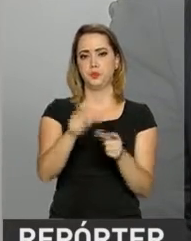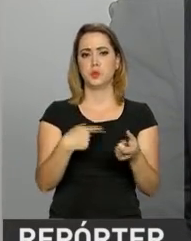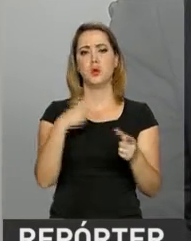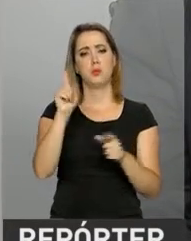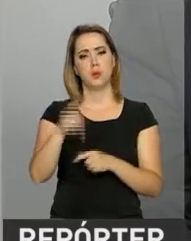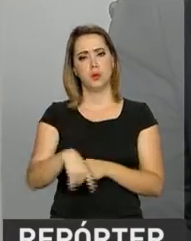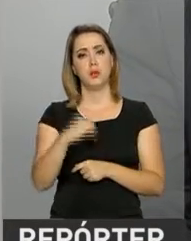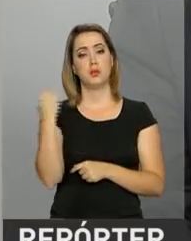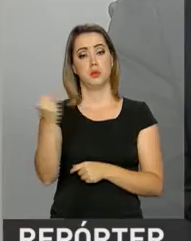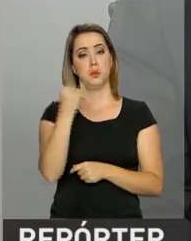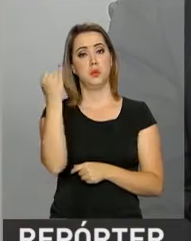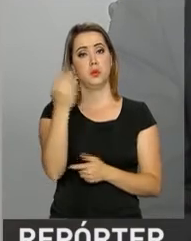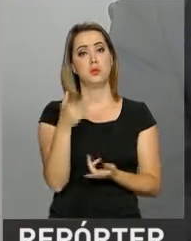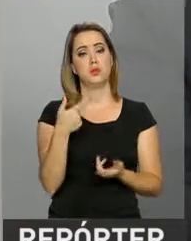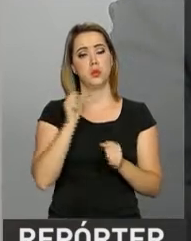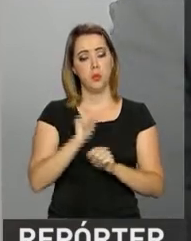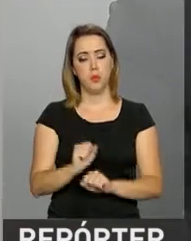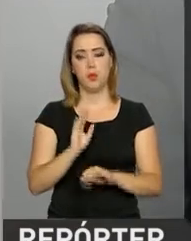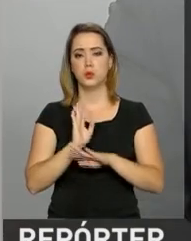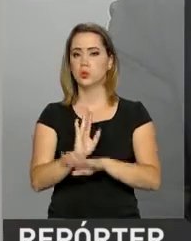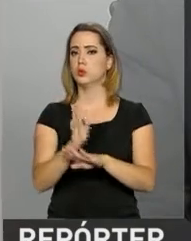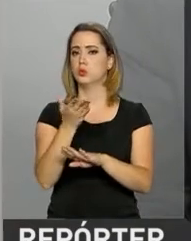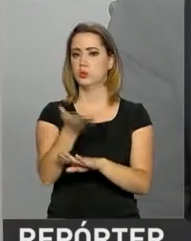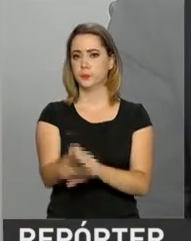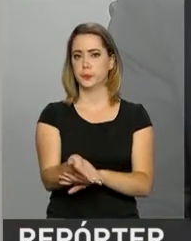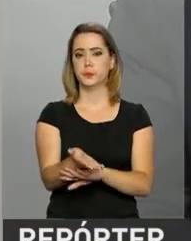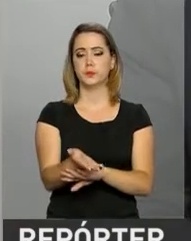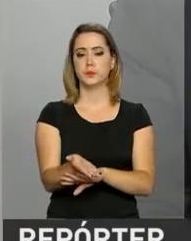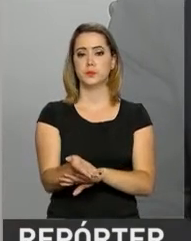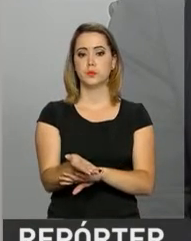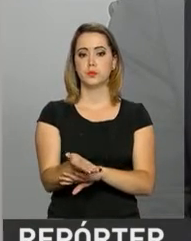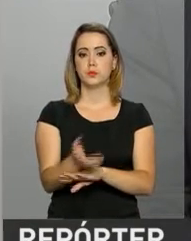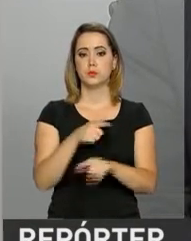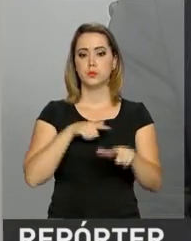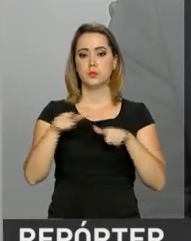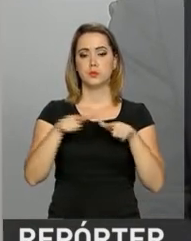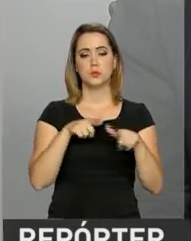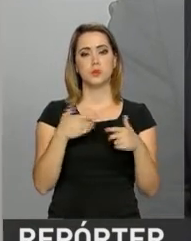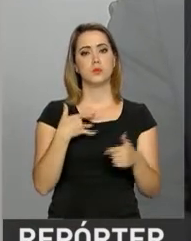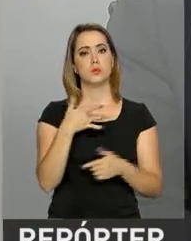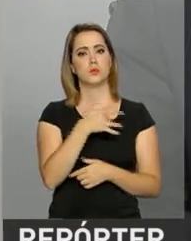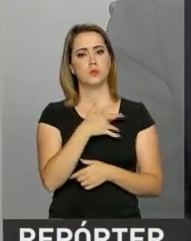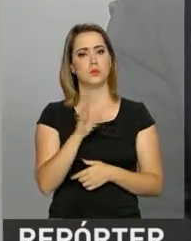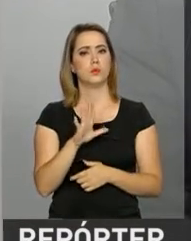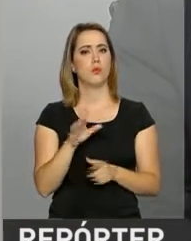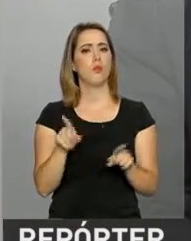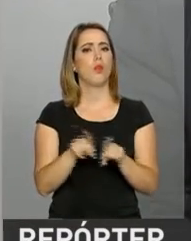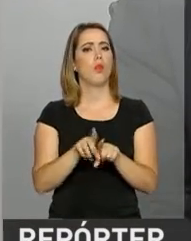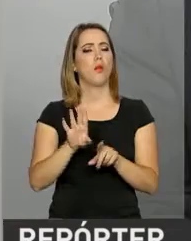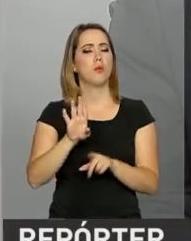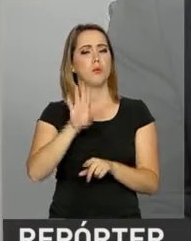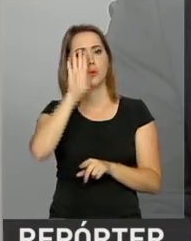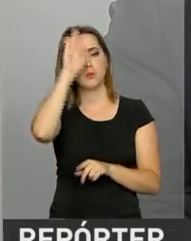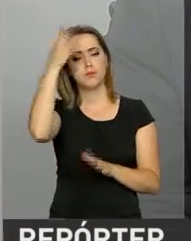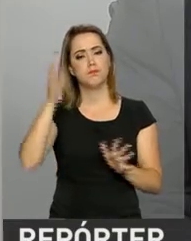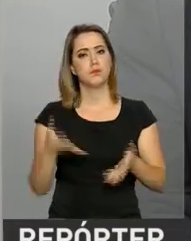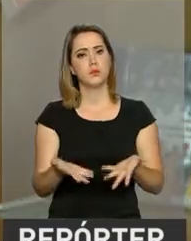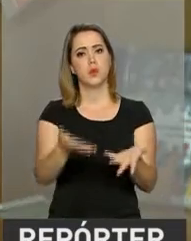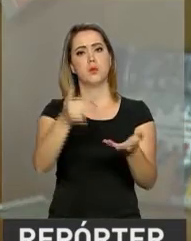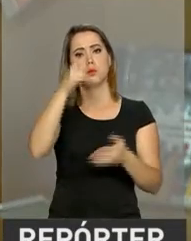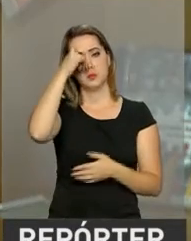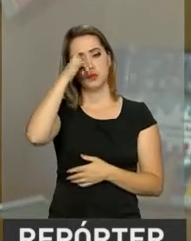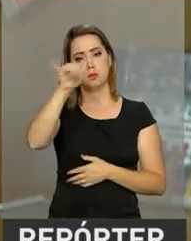o quanto essas práticas podem ajudar a um serviço de saúde sobretudo no campo da promoção da prevenção